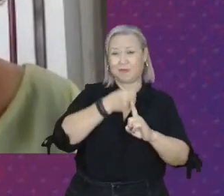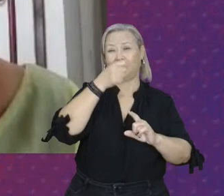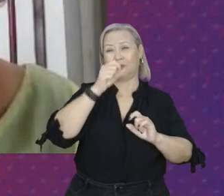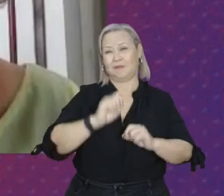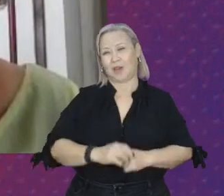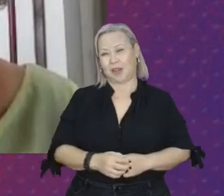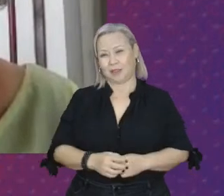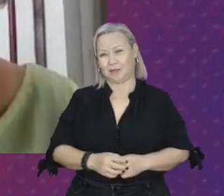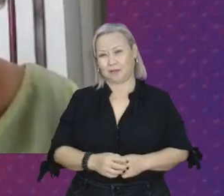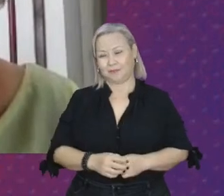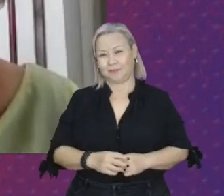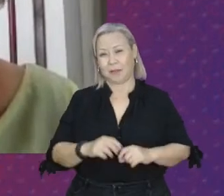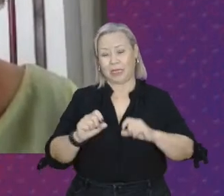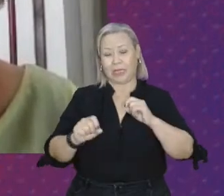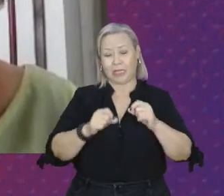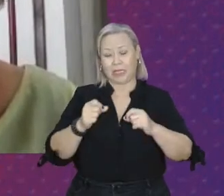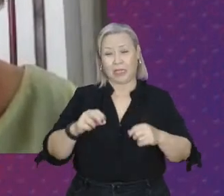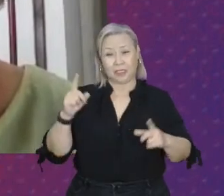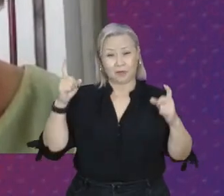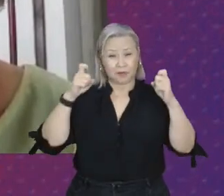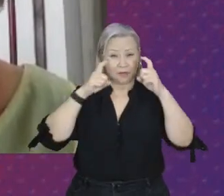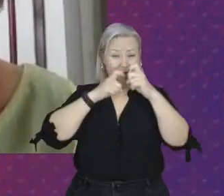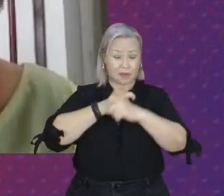várias crises que nós vivemos.